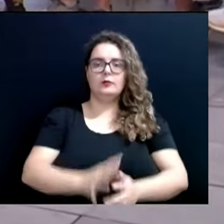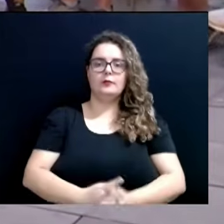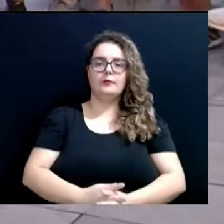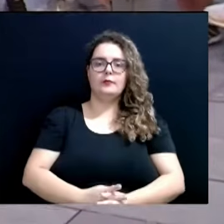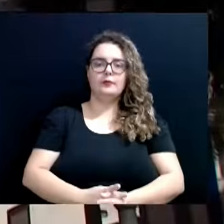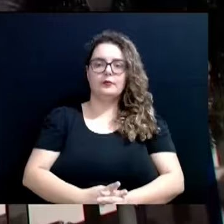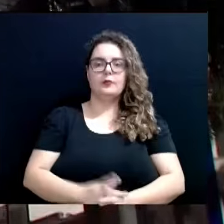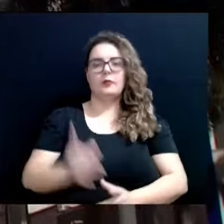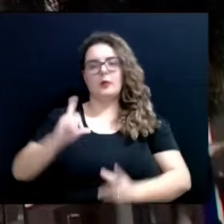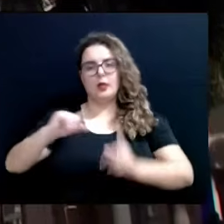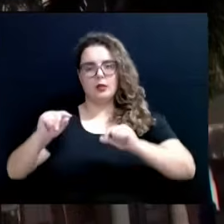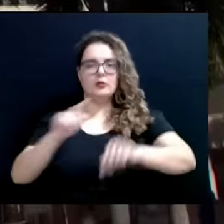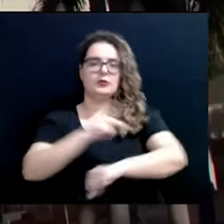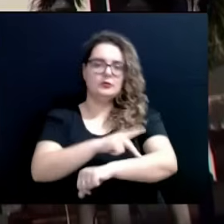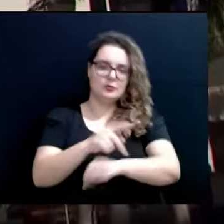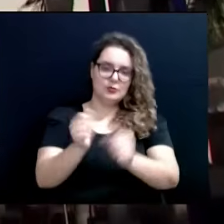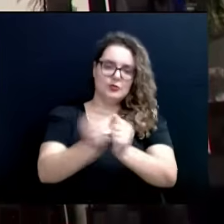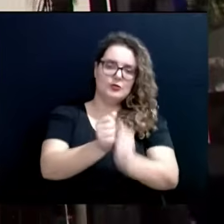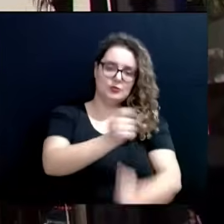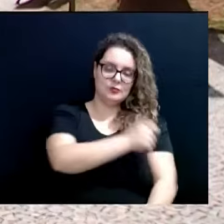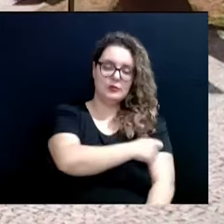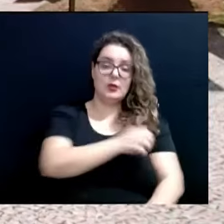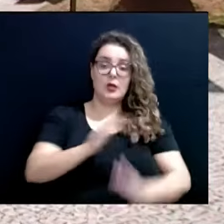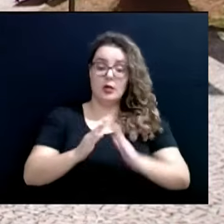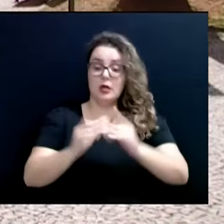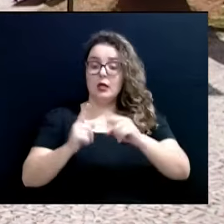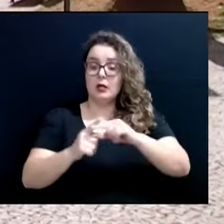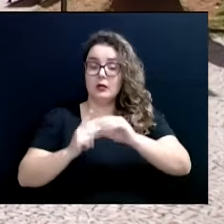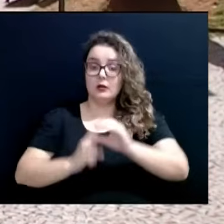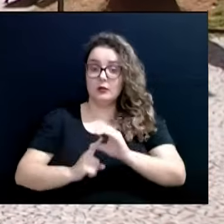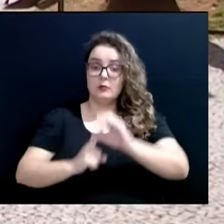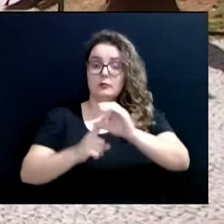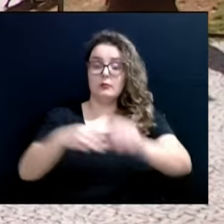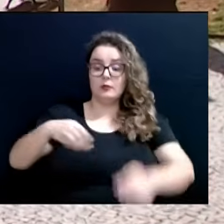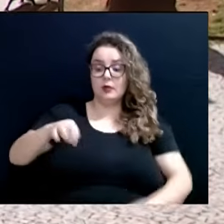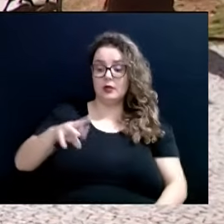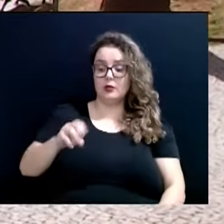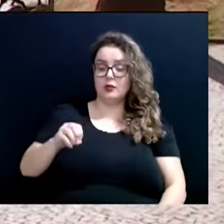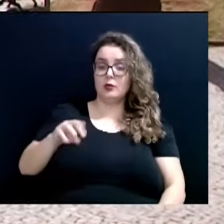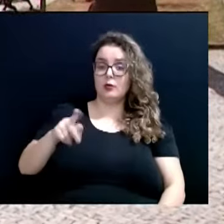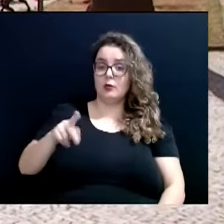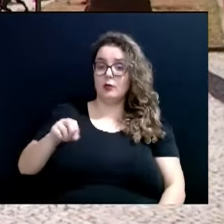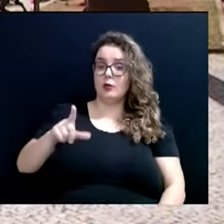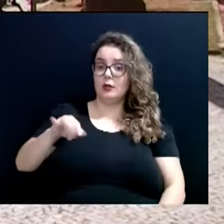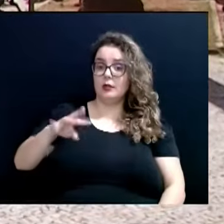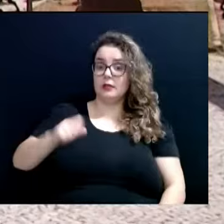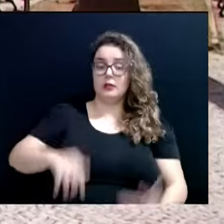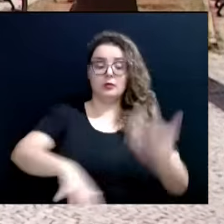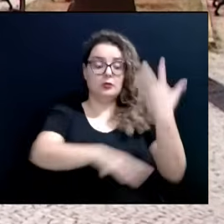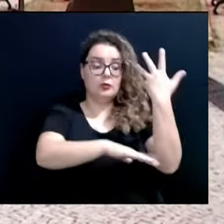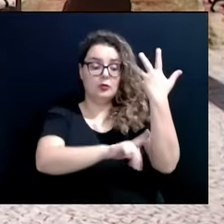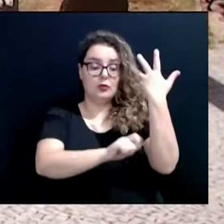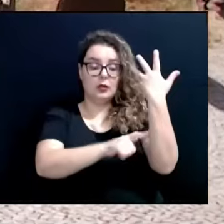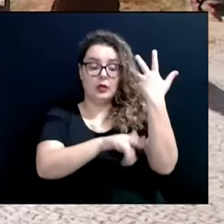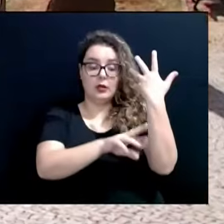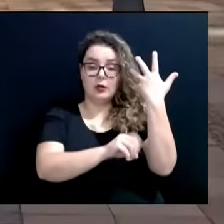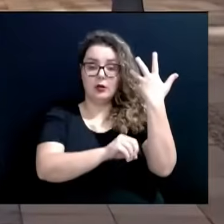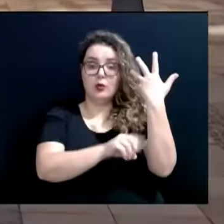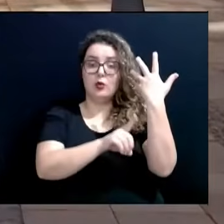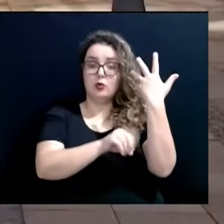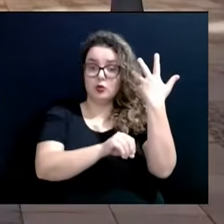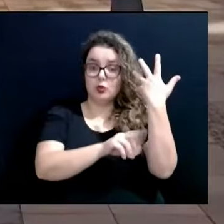com os estudantes. A Catedral Metropolitana e o Largo do Rosário também foram outros pontos